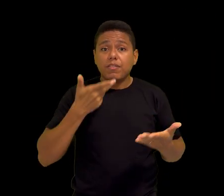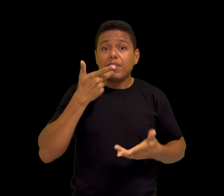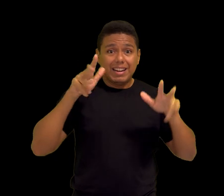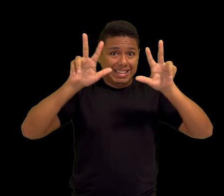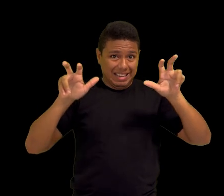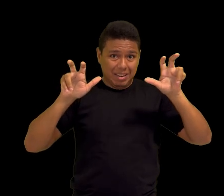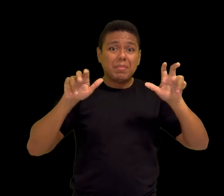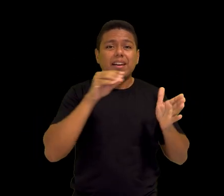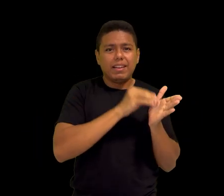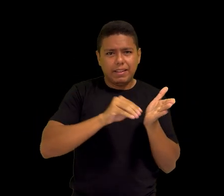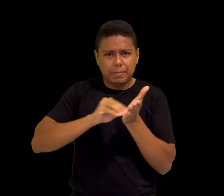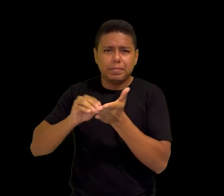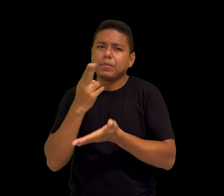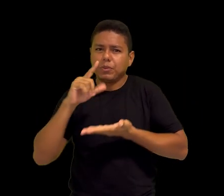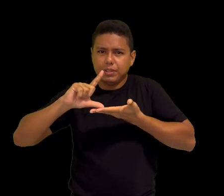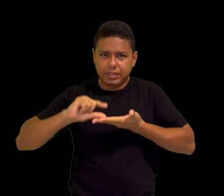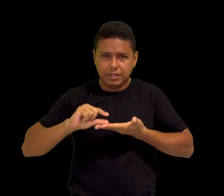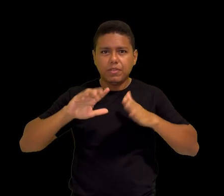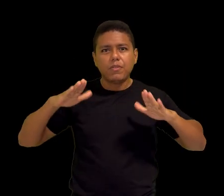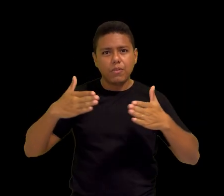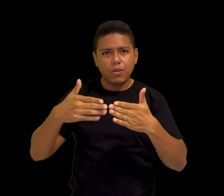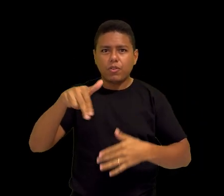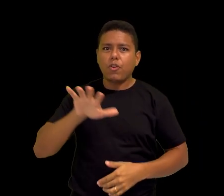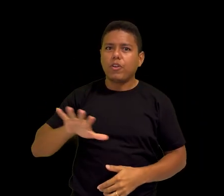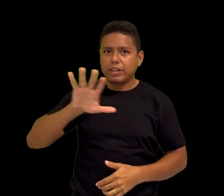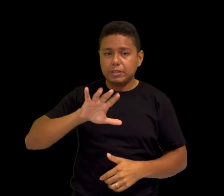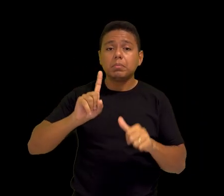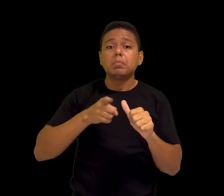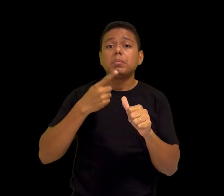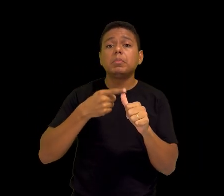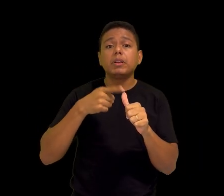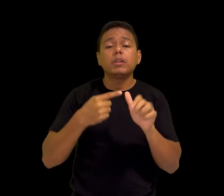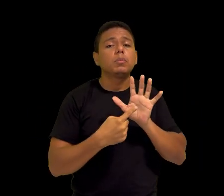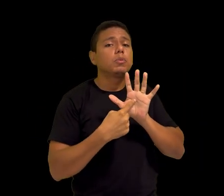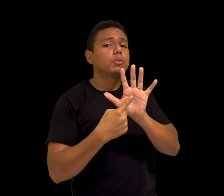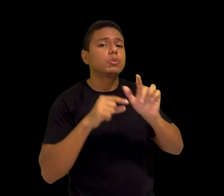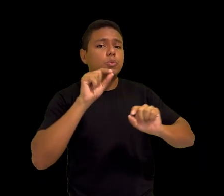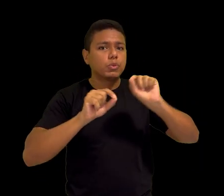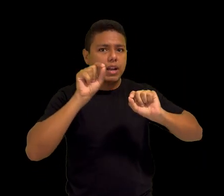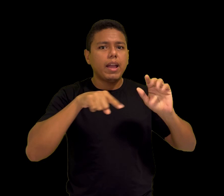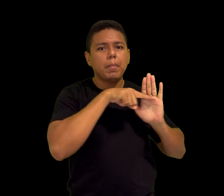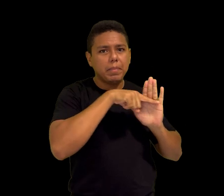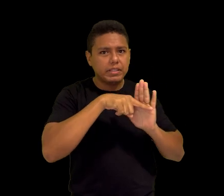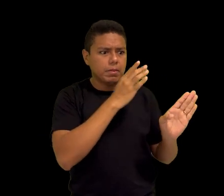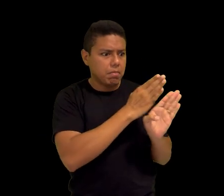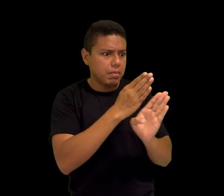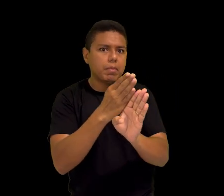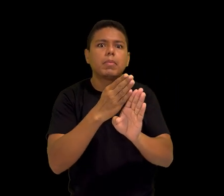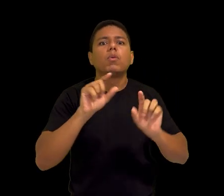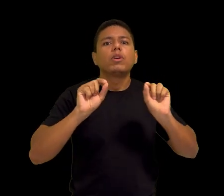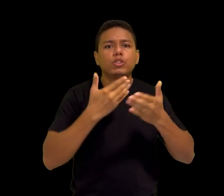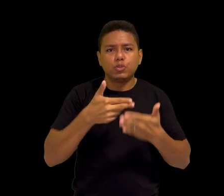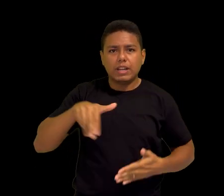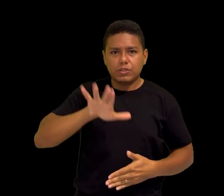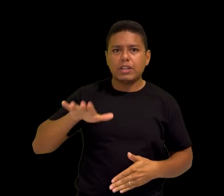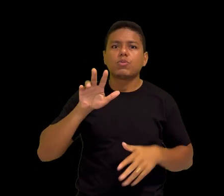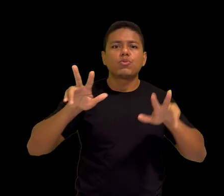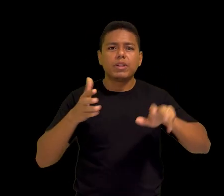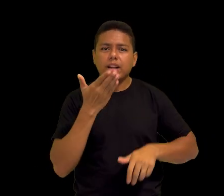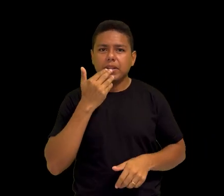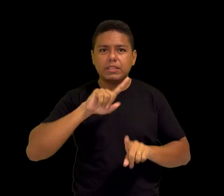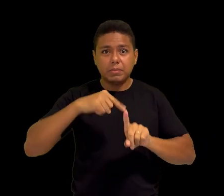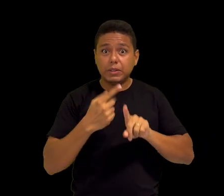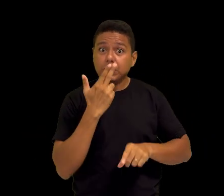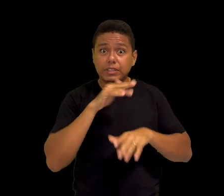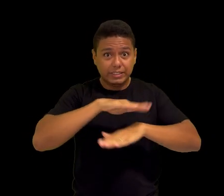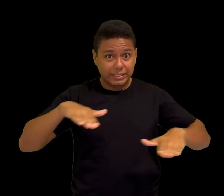deficiência de micronutrientes, com ênfase no Nordeste, eu vou trazer resultados do Estudo Nacional de Alimentação e Nutrição Infantil, o ENANI